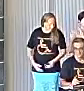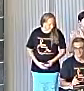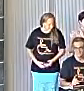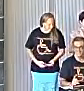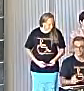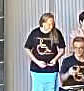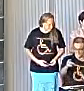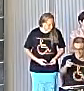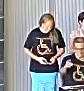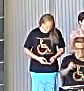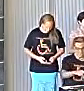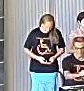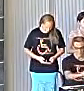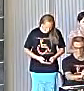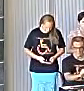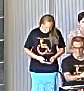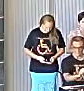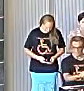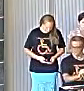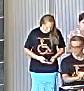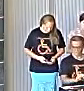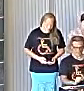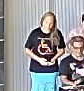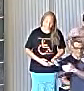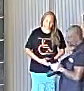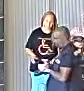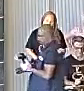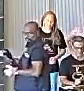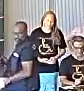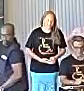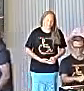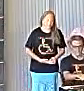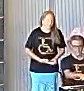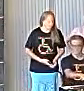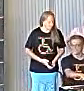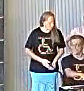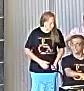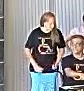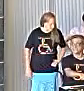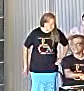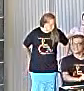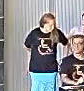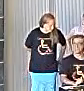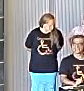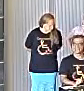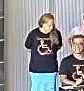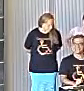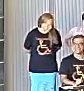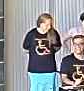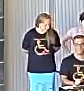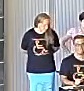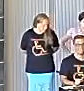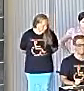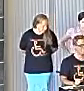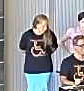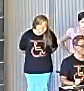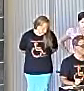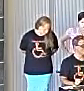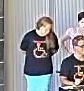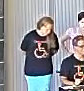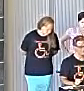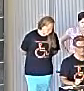Humilhação a fiscalização da mtt ela não pode né fugir daquilo que está na regra e hoje a regra ainda se